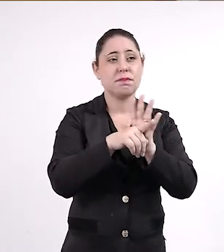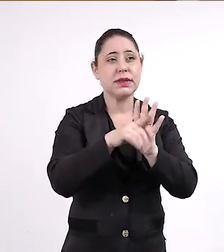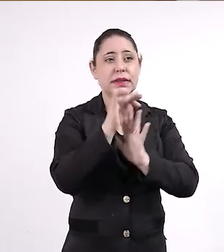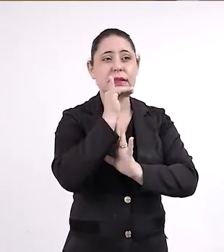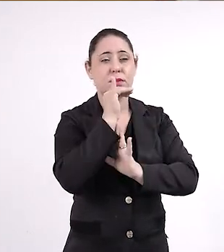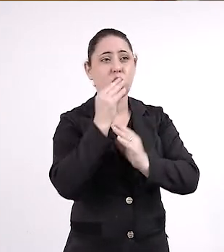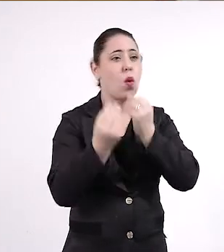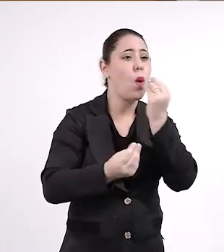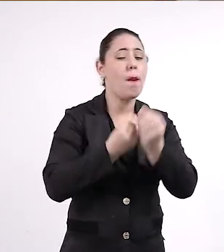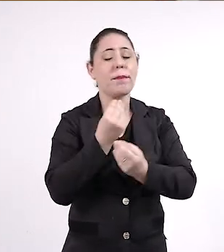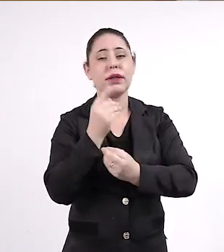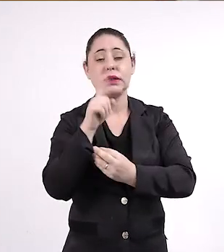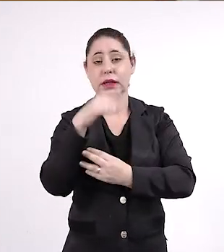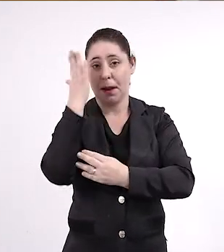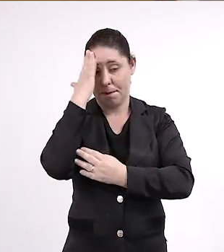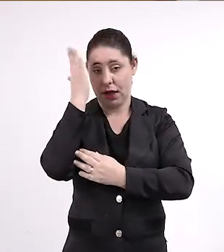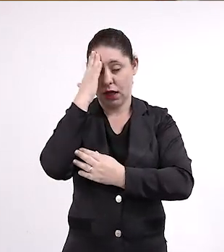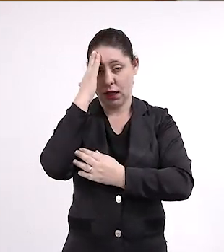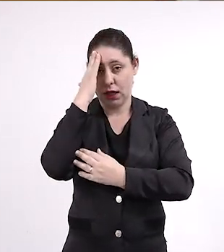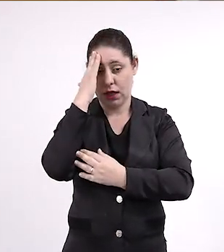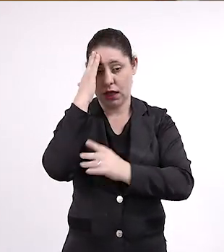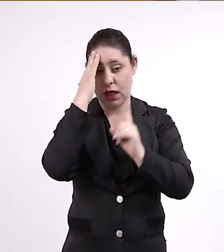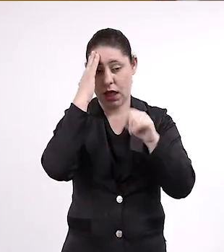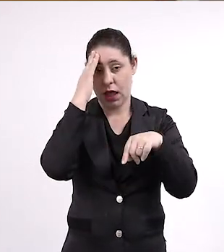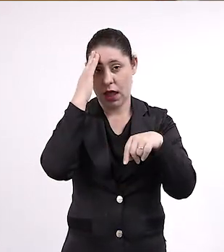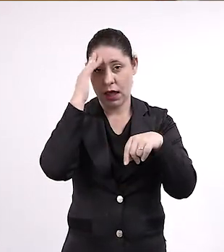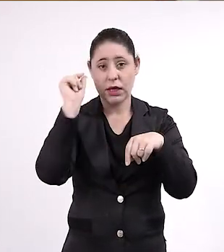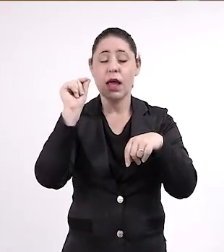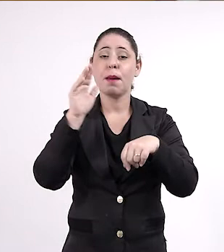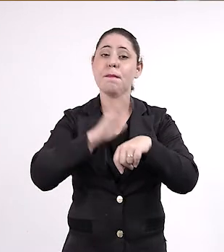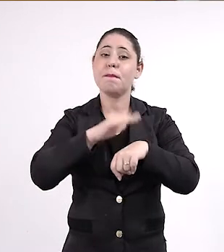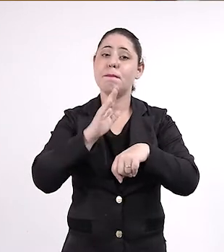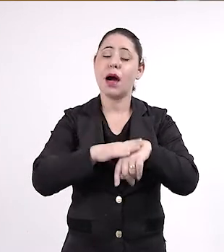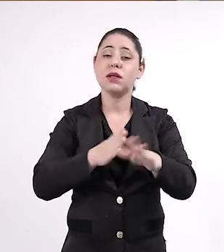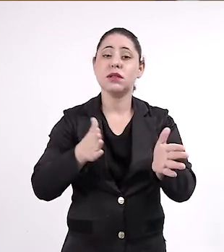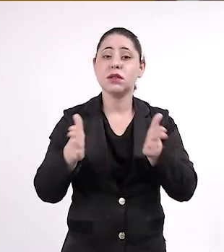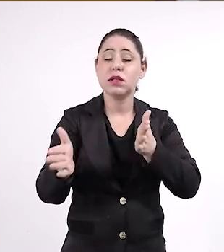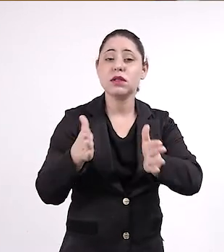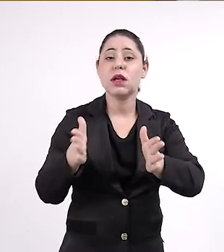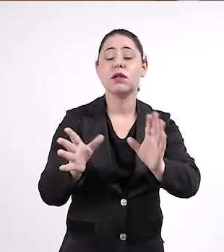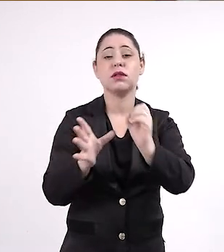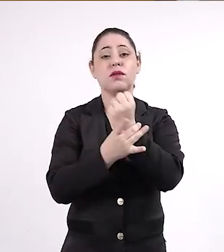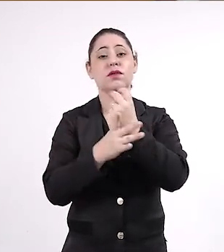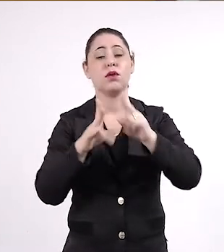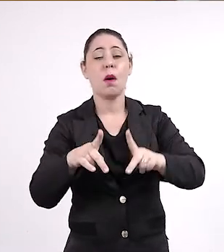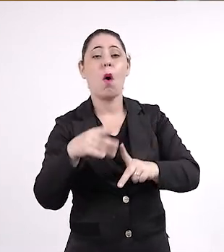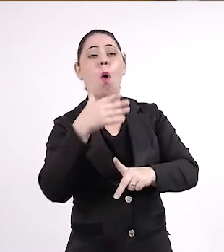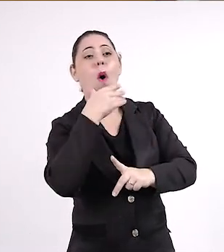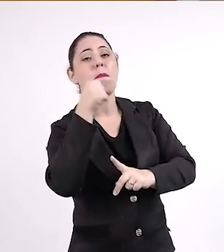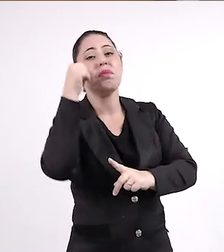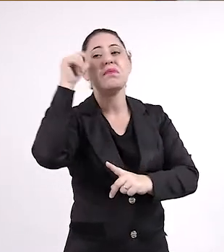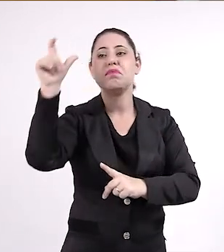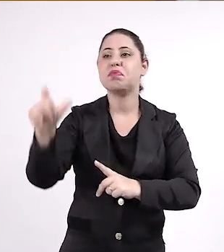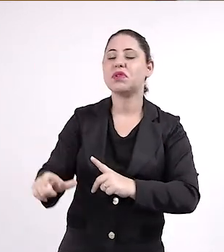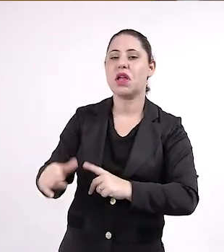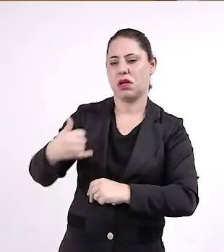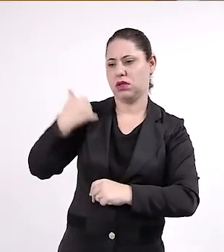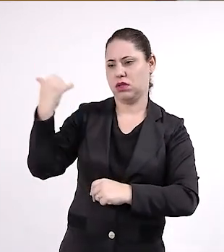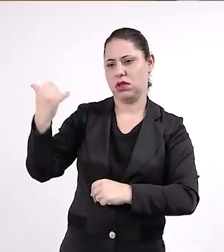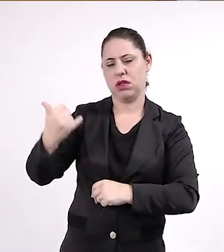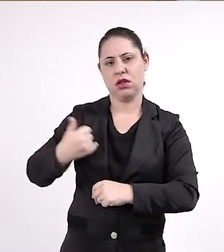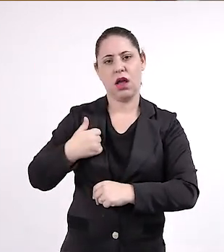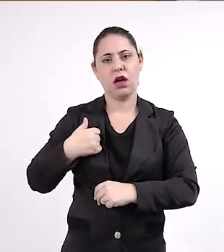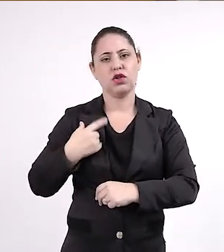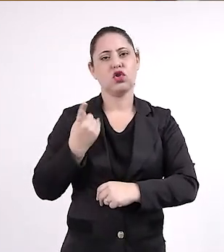diversos filtros. Nós podemos, por exemplo, saber exatamente quem mais acessa a Defensoria, se são homens ou mulheres, qual a